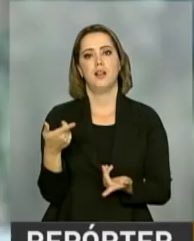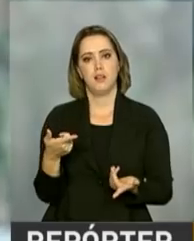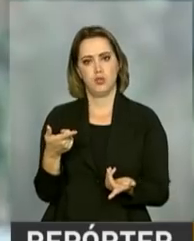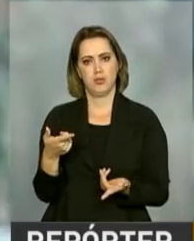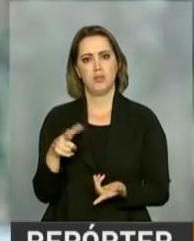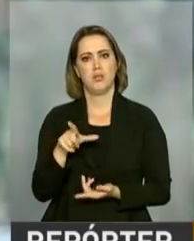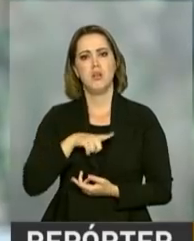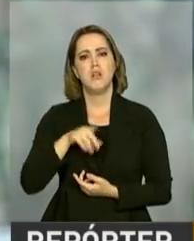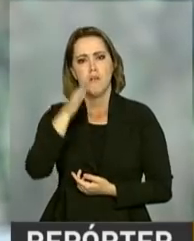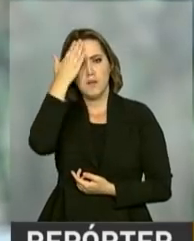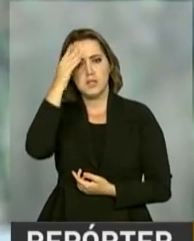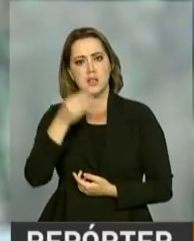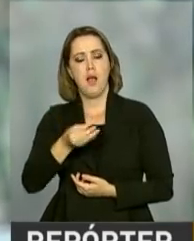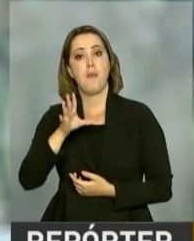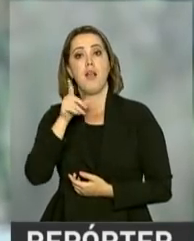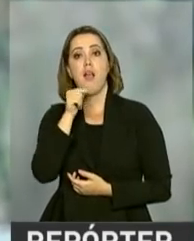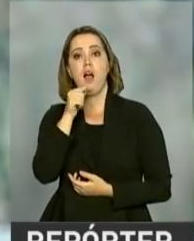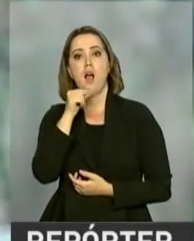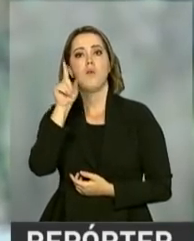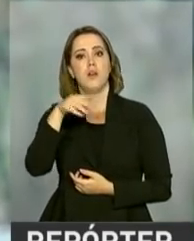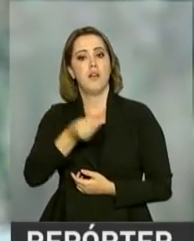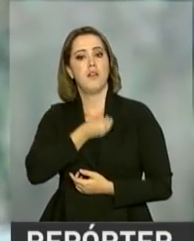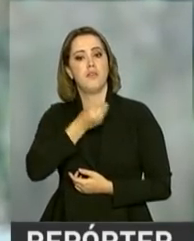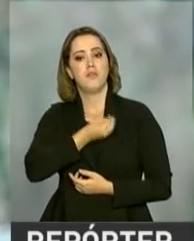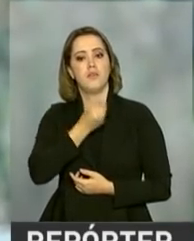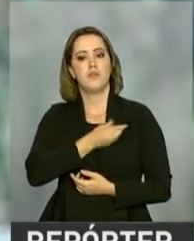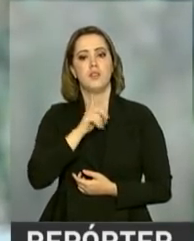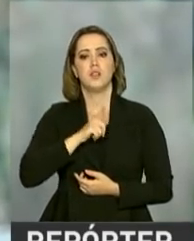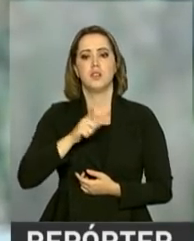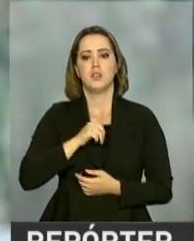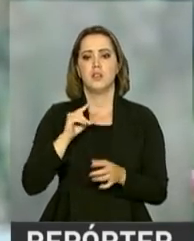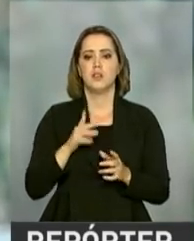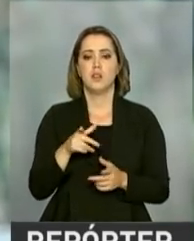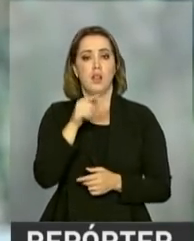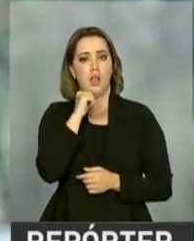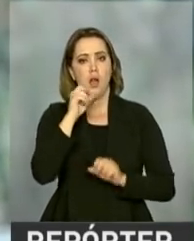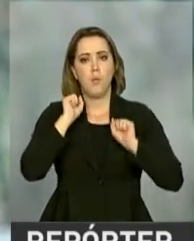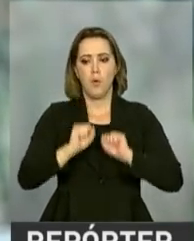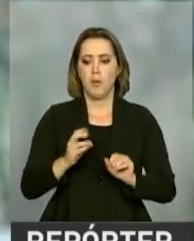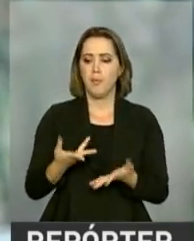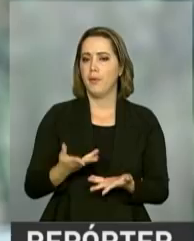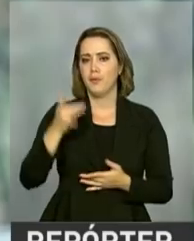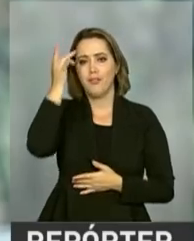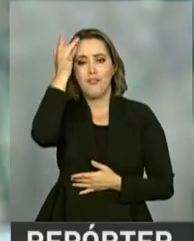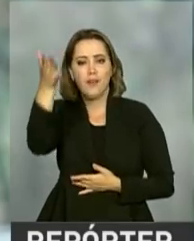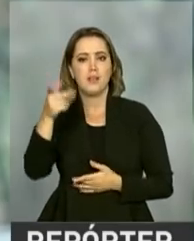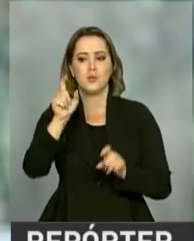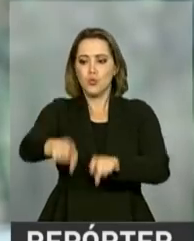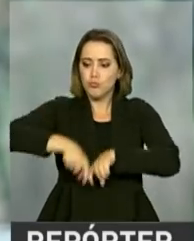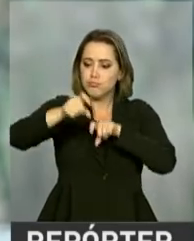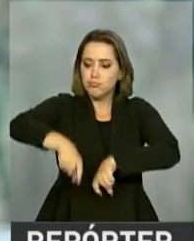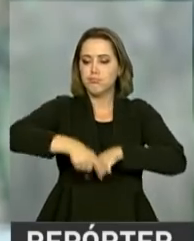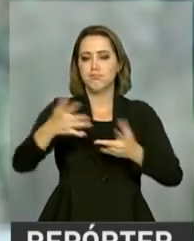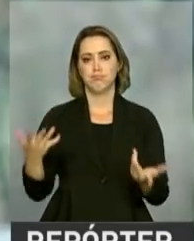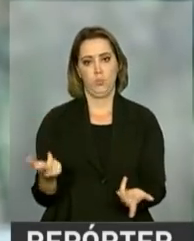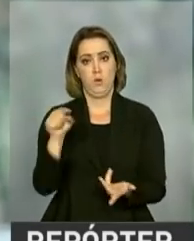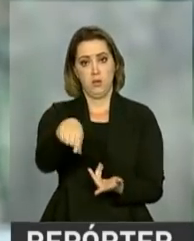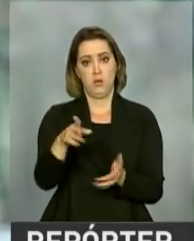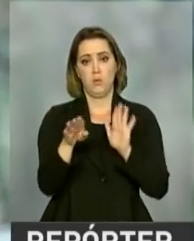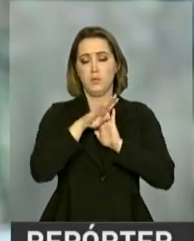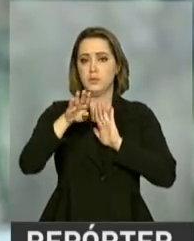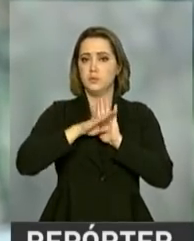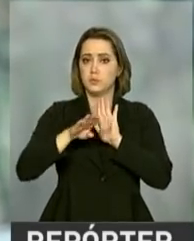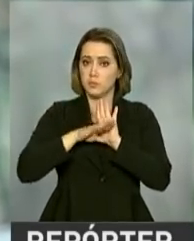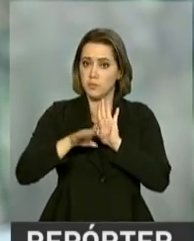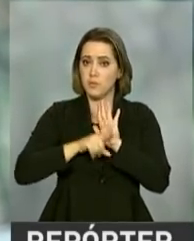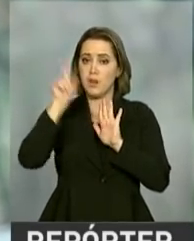você sabe que água é vida. E se você tiver água, você vai conseguir a produzir com mais facilidade, né? Então, esse projeto em